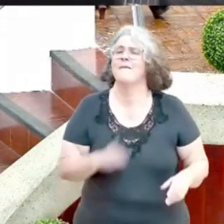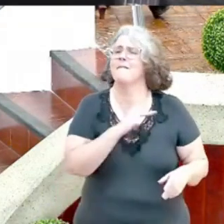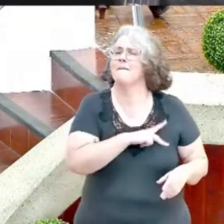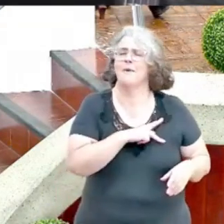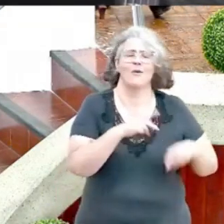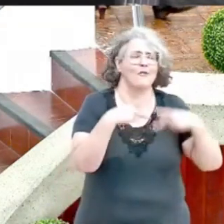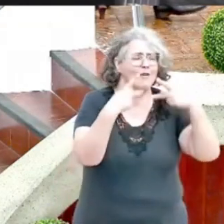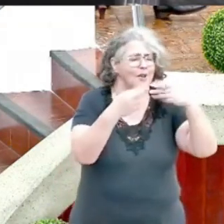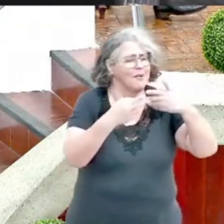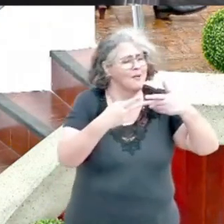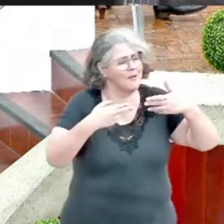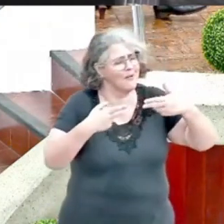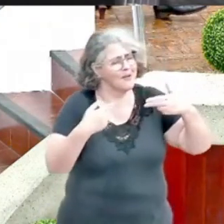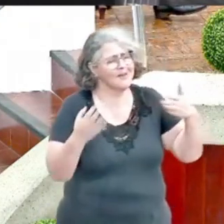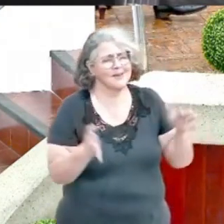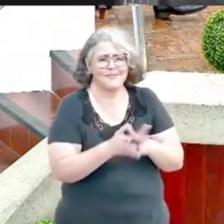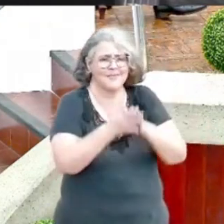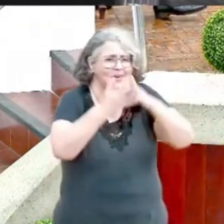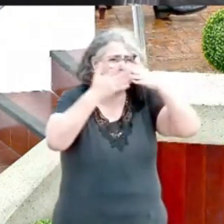igreja.